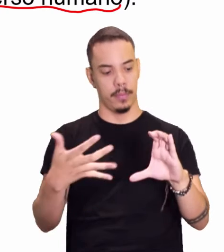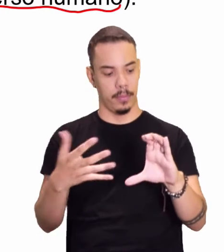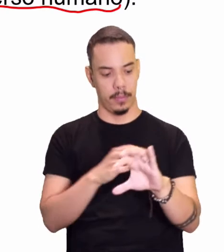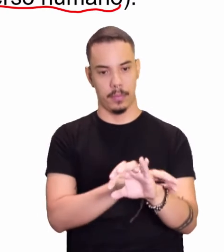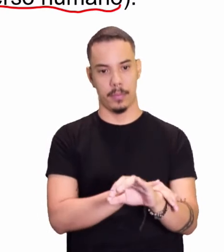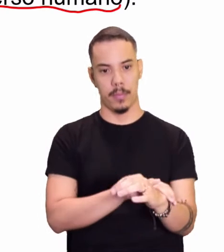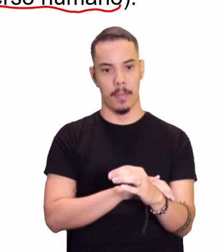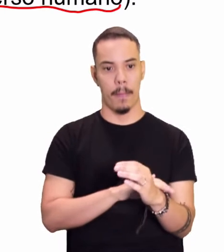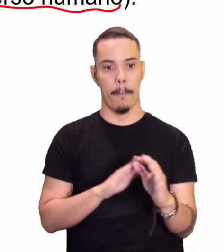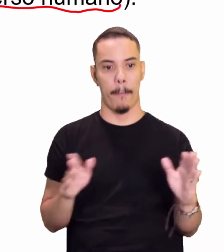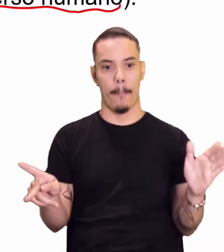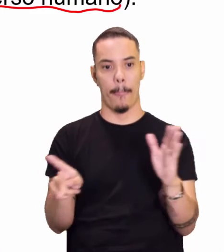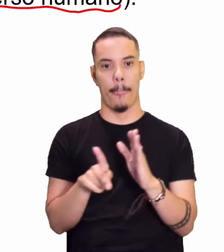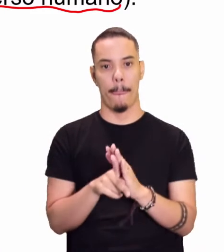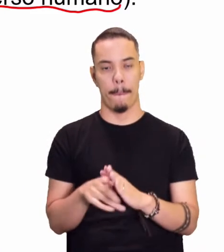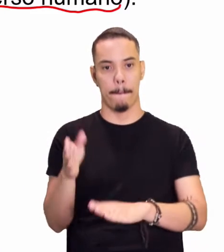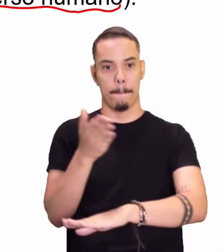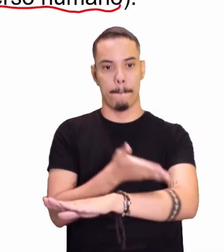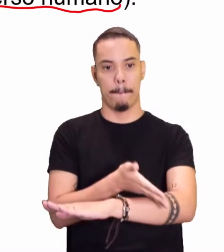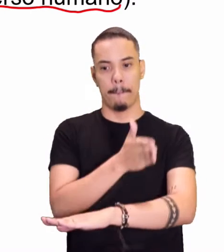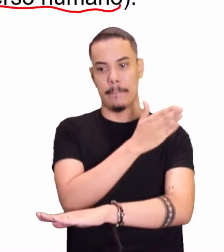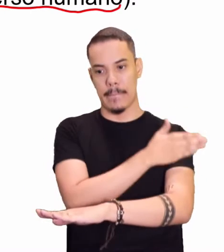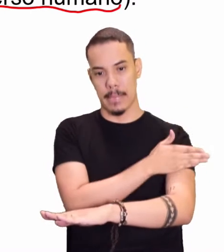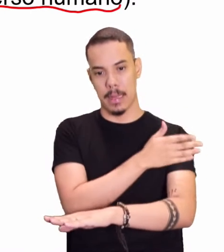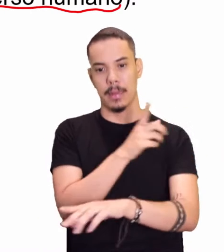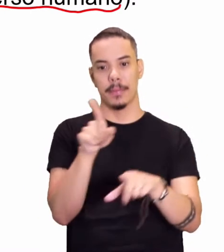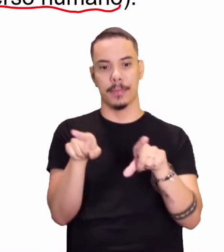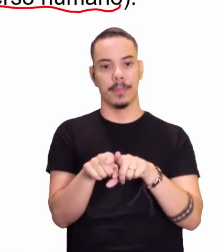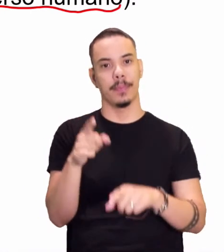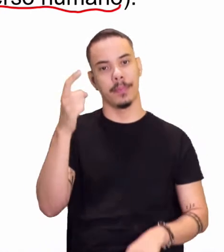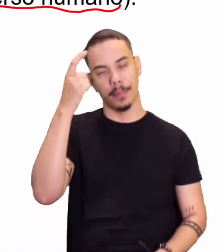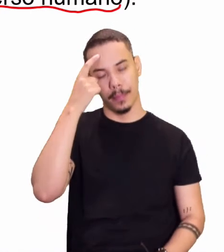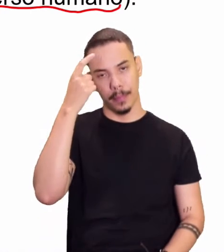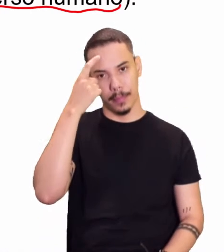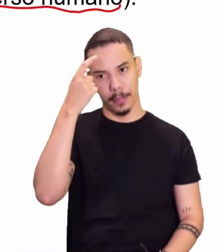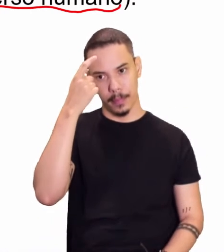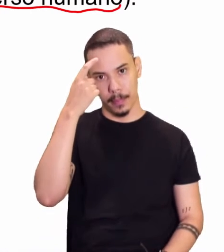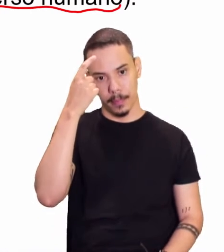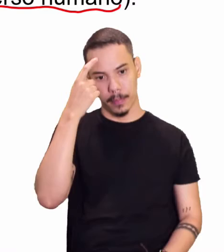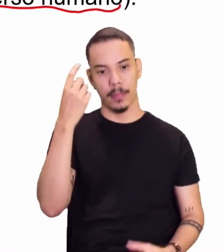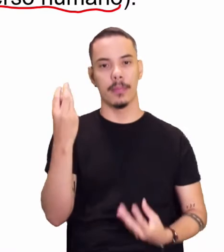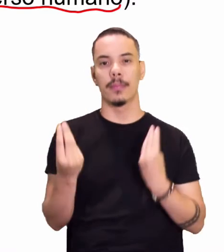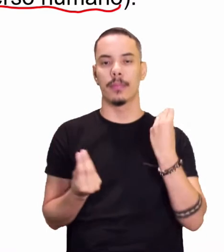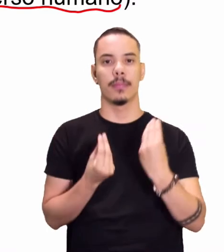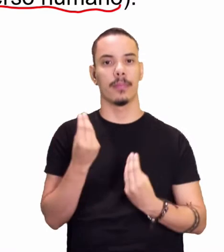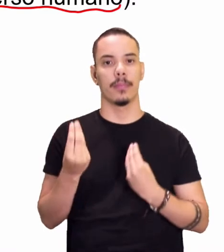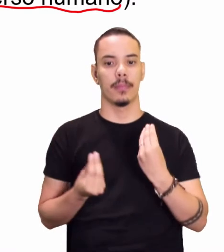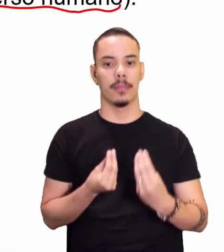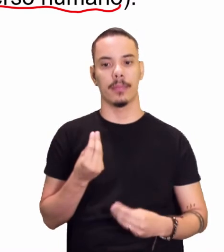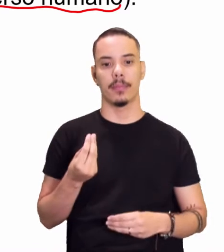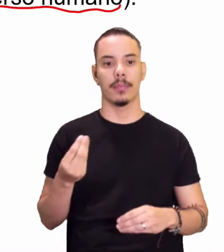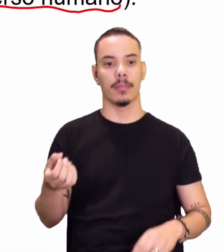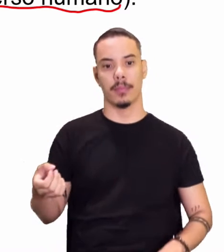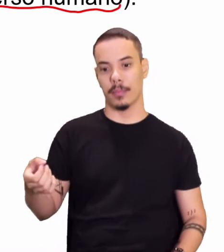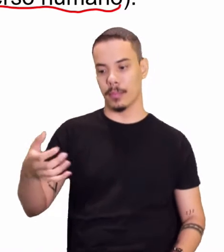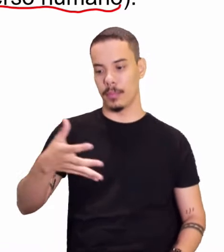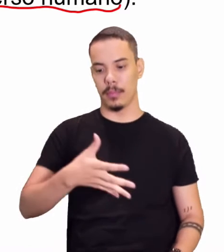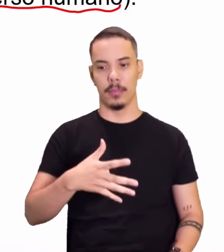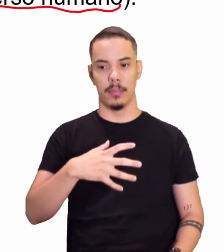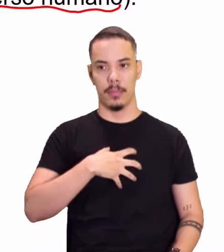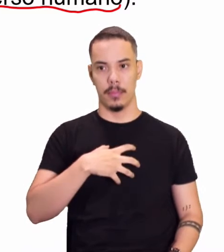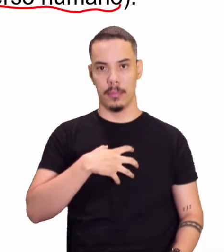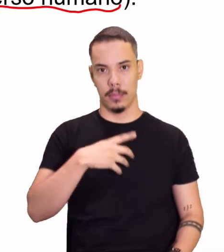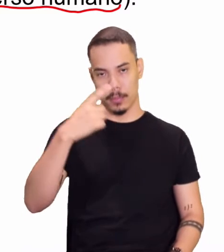do modo medieval, né, do pensamento medieval, quanto o novo modo